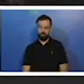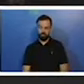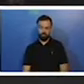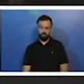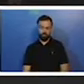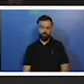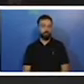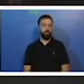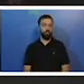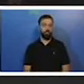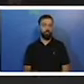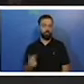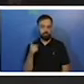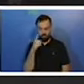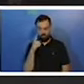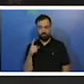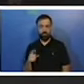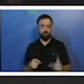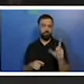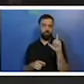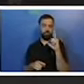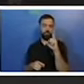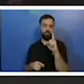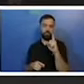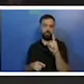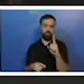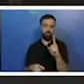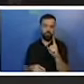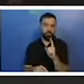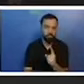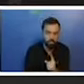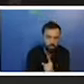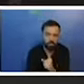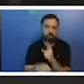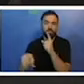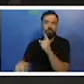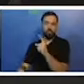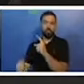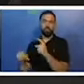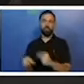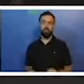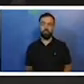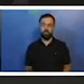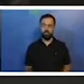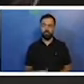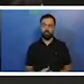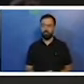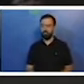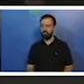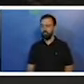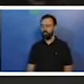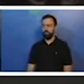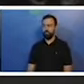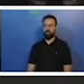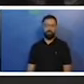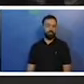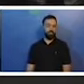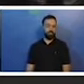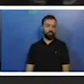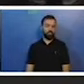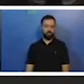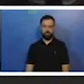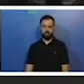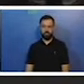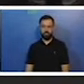tenho que abaixar para pegar passar para o lado e voltar para pegar tá porque porque agora que eu tô aqui